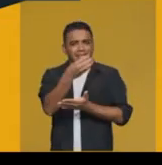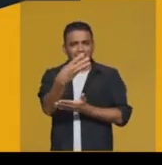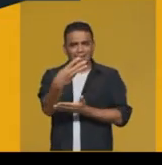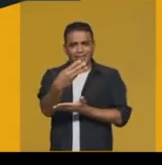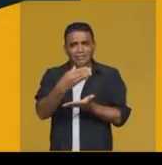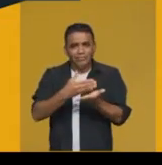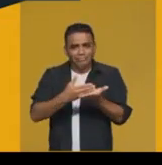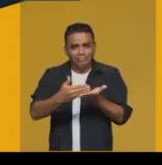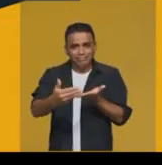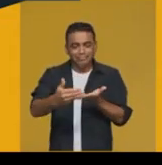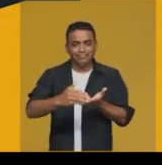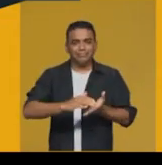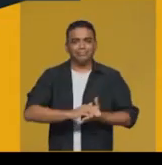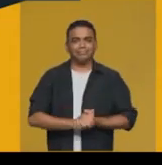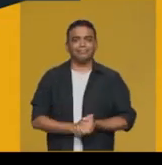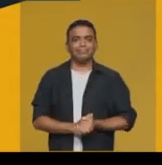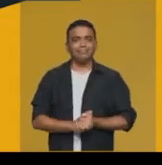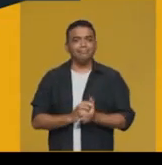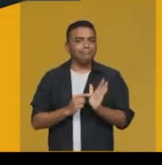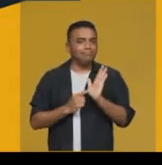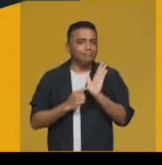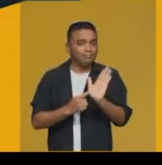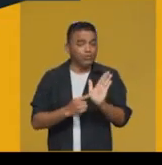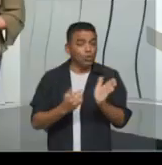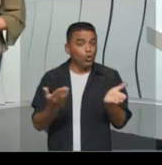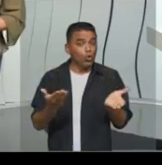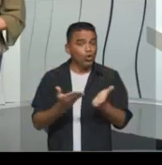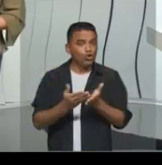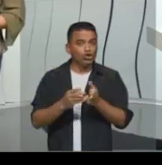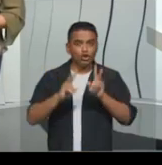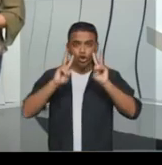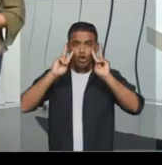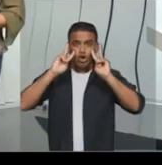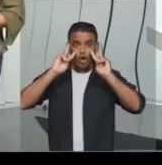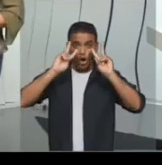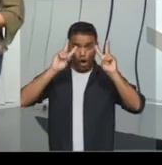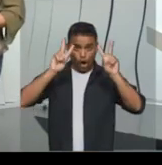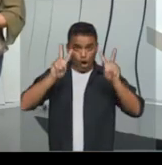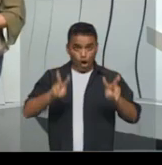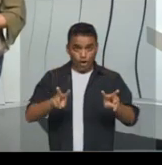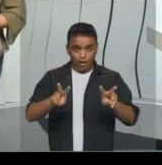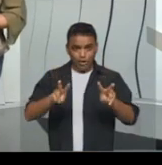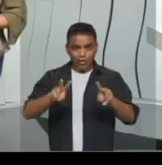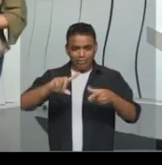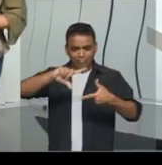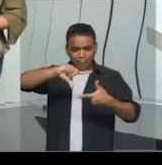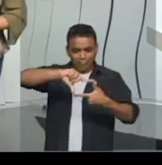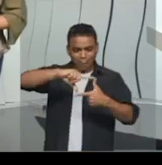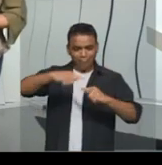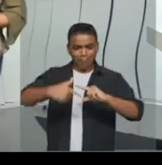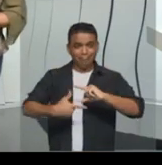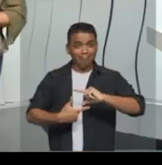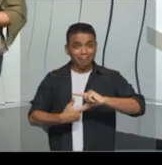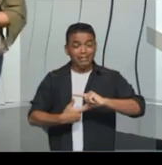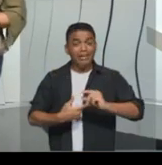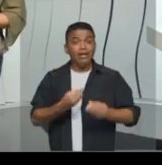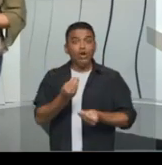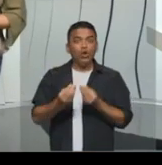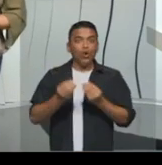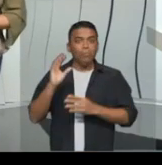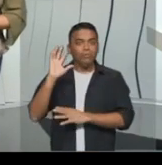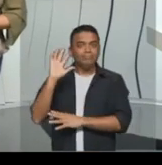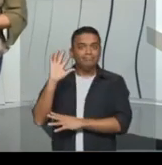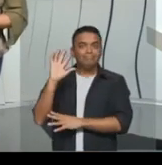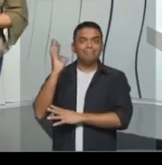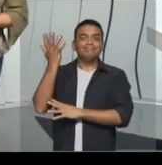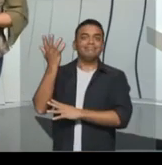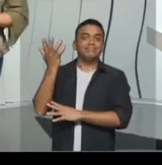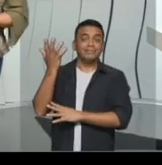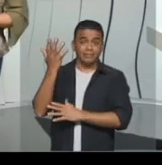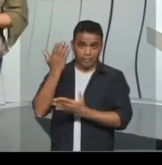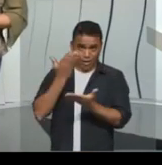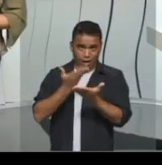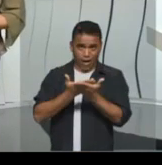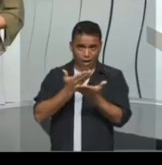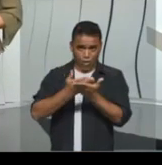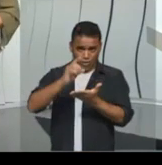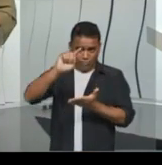Nós falamos aqui sobre ótica geométrica e alguns fenômenos. Na próxima